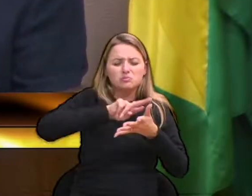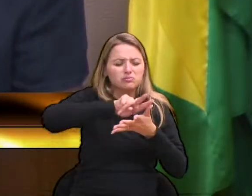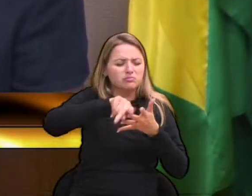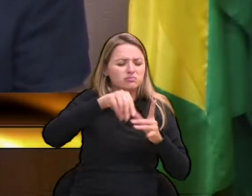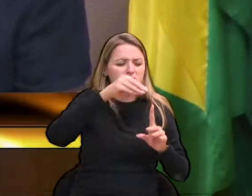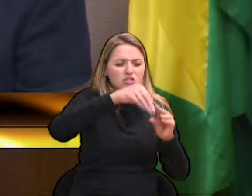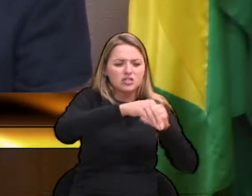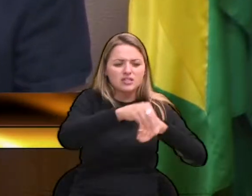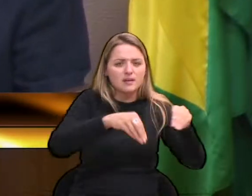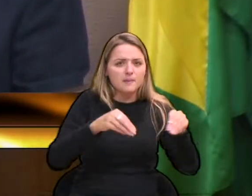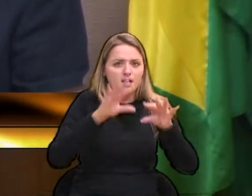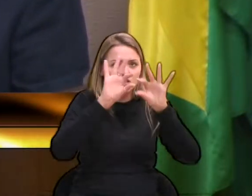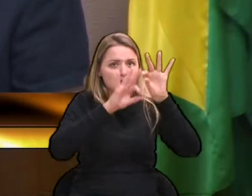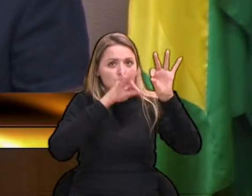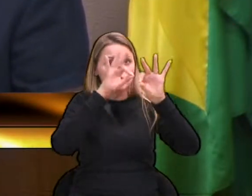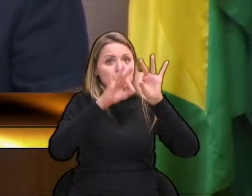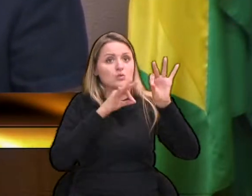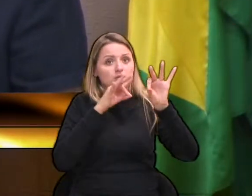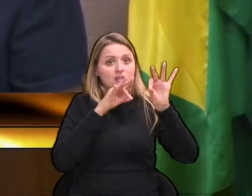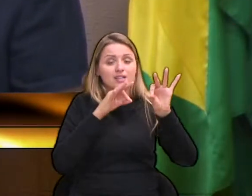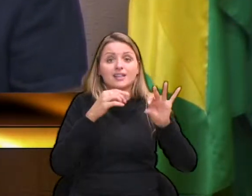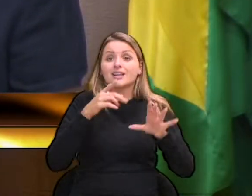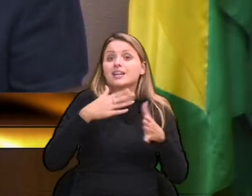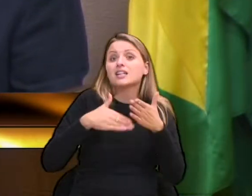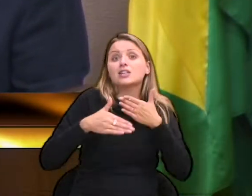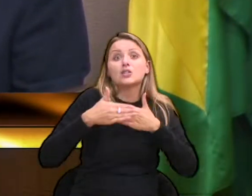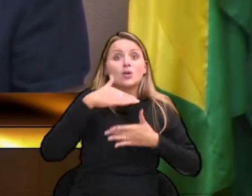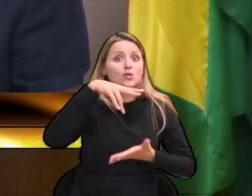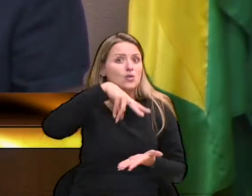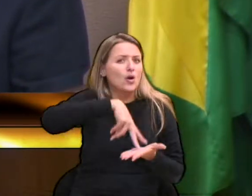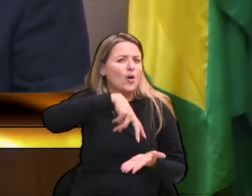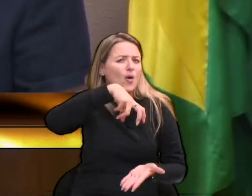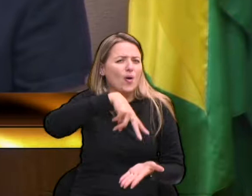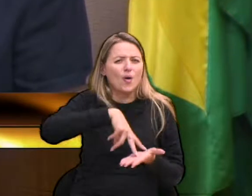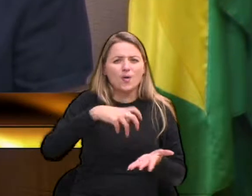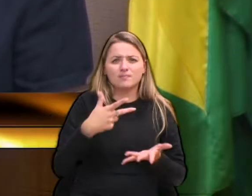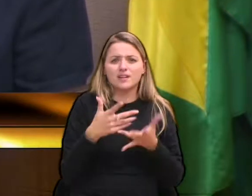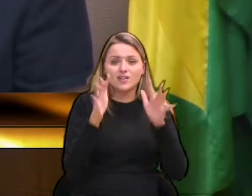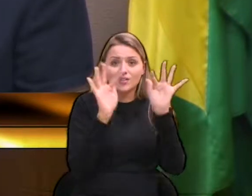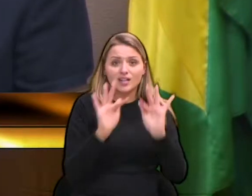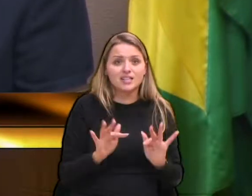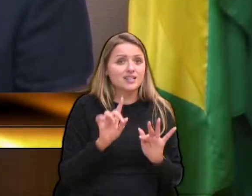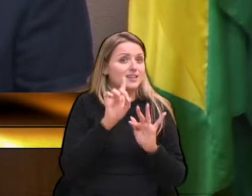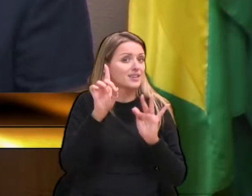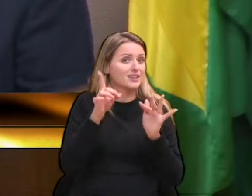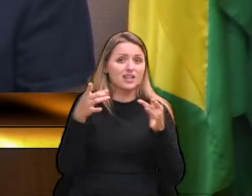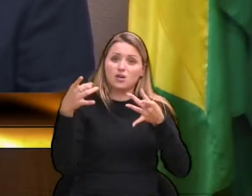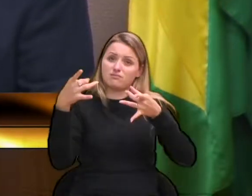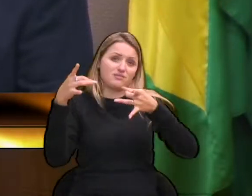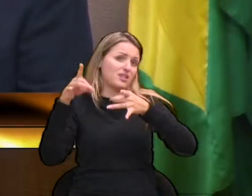videiras. E ficarão muito contentes. Não abandonem a ideia